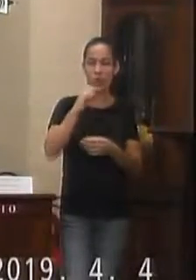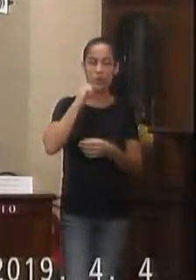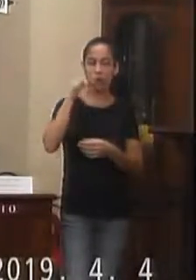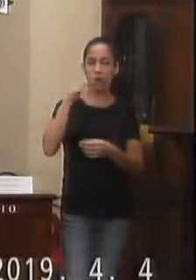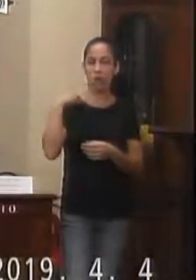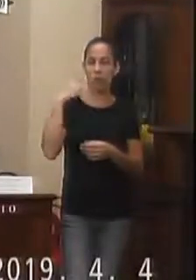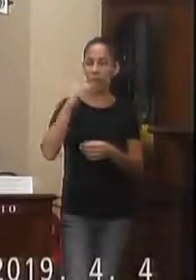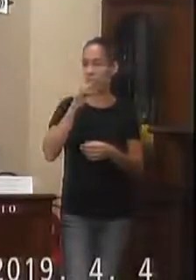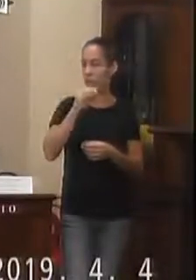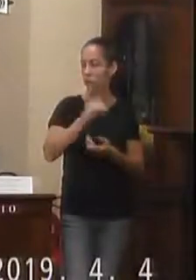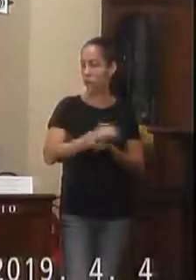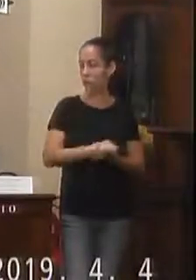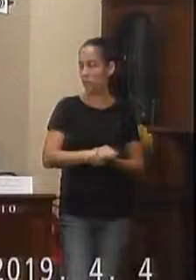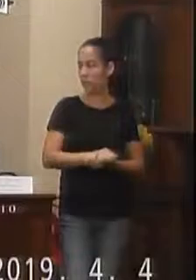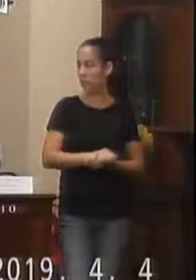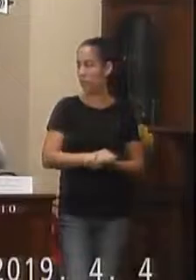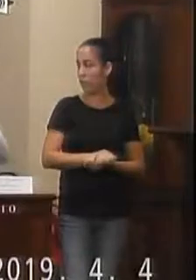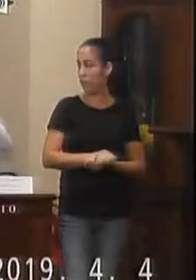vereador Fábio Antônio.